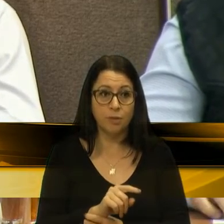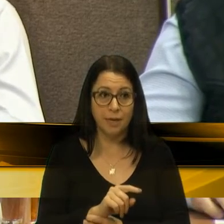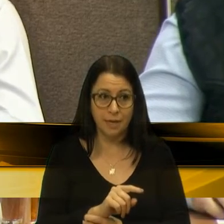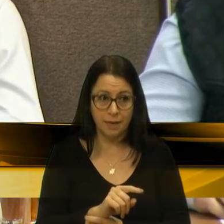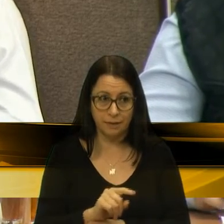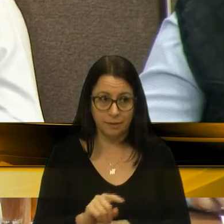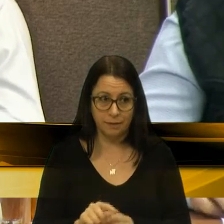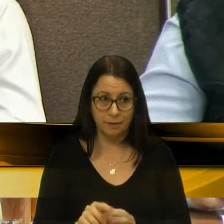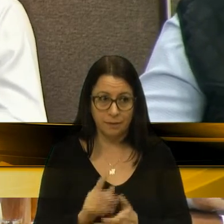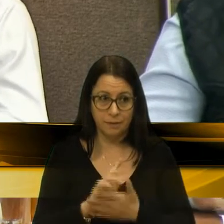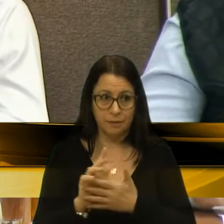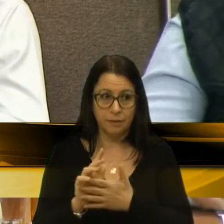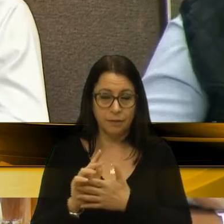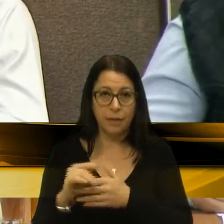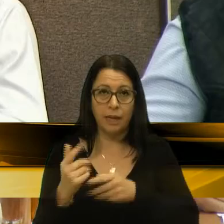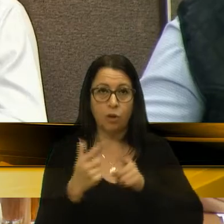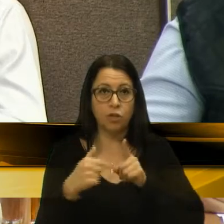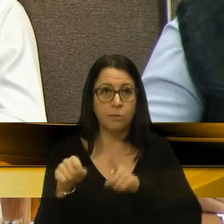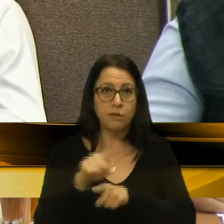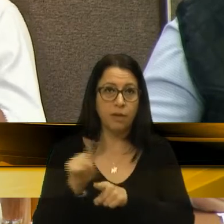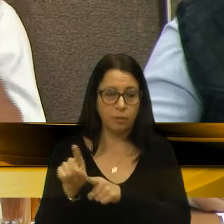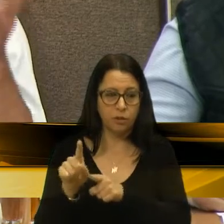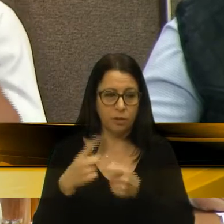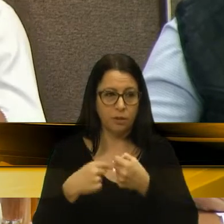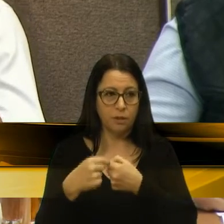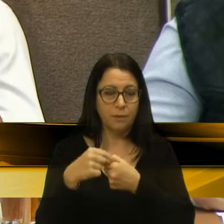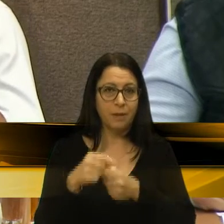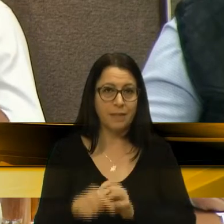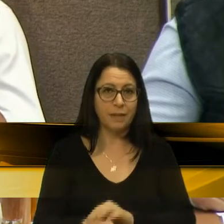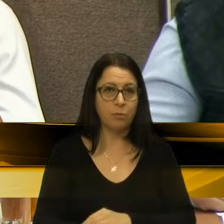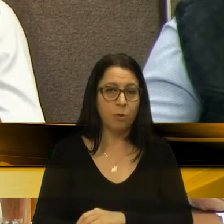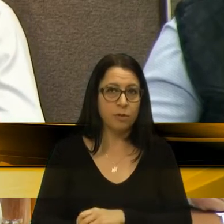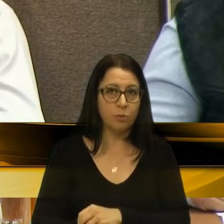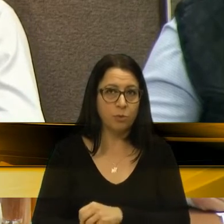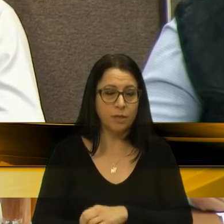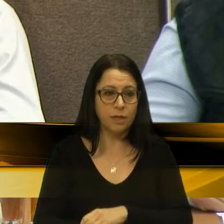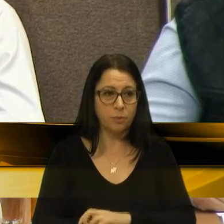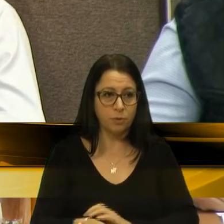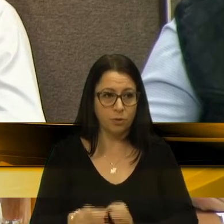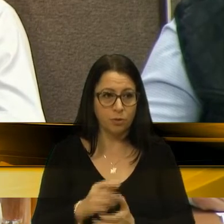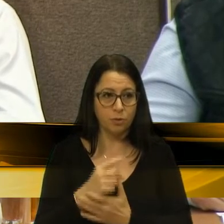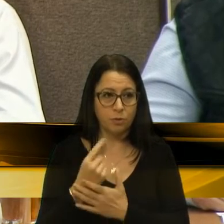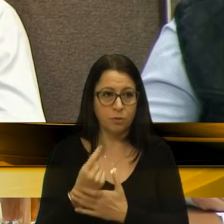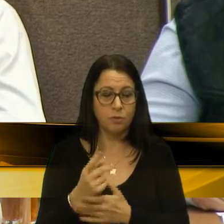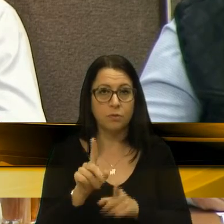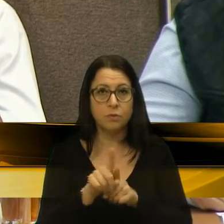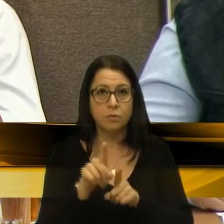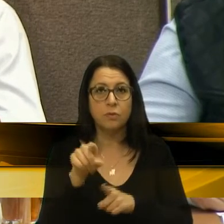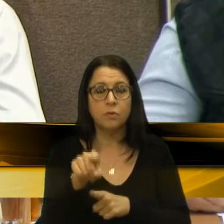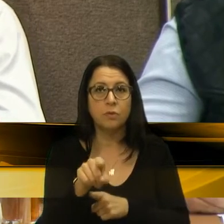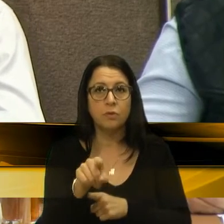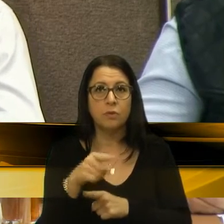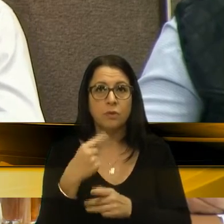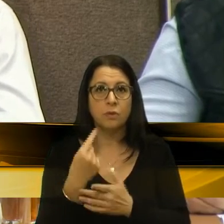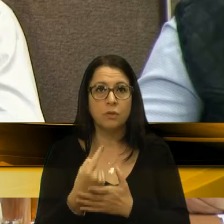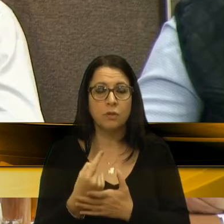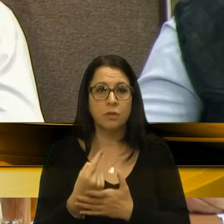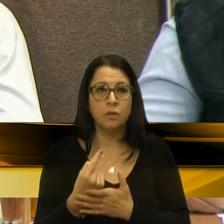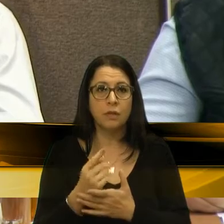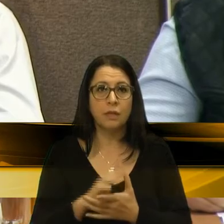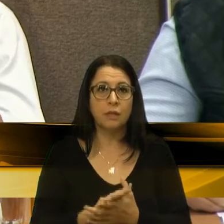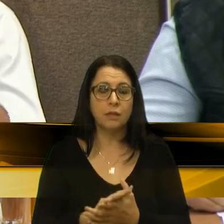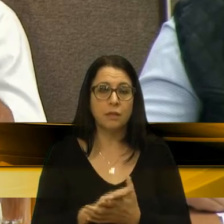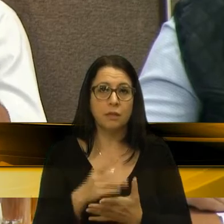operadora em todo o nosso gigante aqui vai que bom vereador se hoje na reunião de hoje tem alguma empresa na